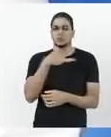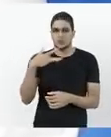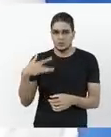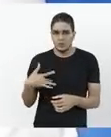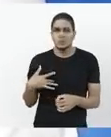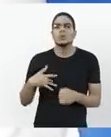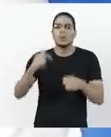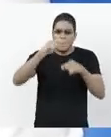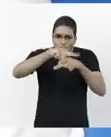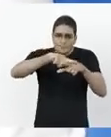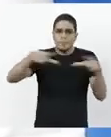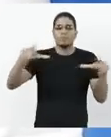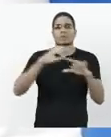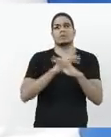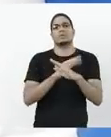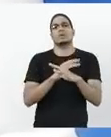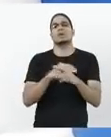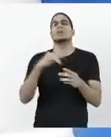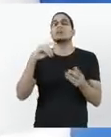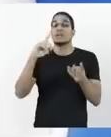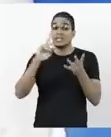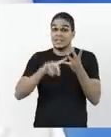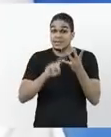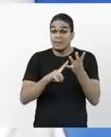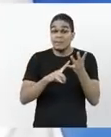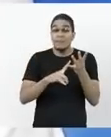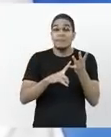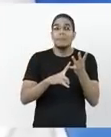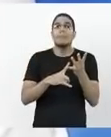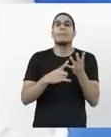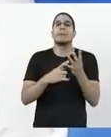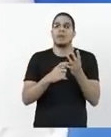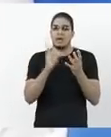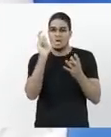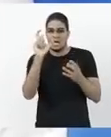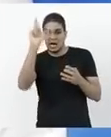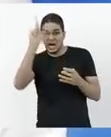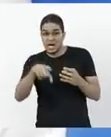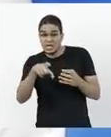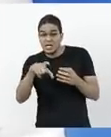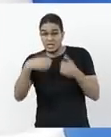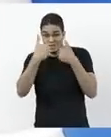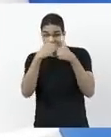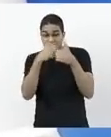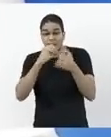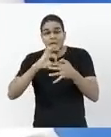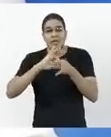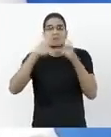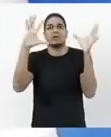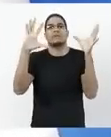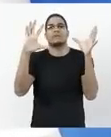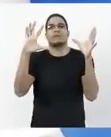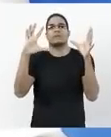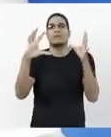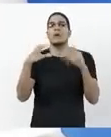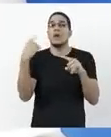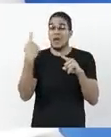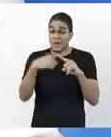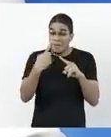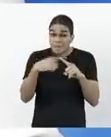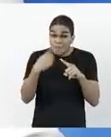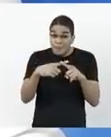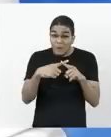também, porque estudante tem direito, mas eu vou quebrar o monopólio das empresas, porque não